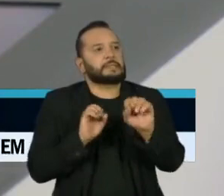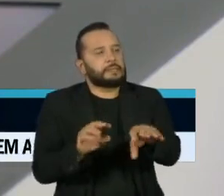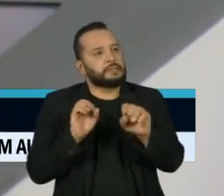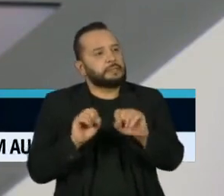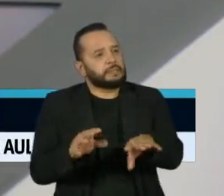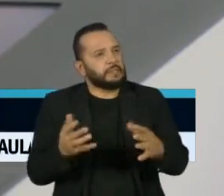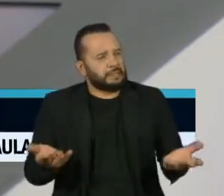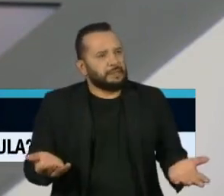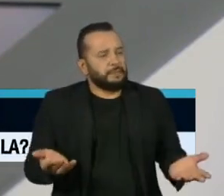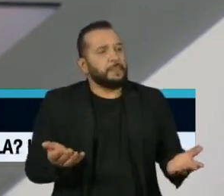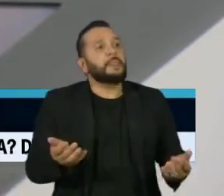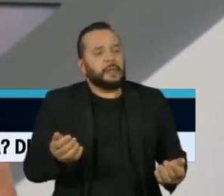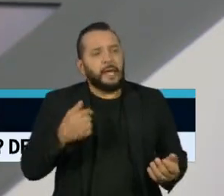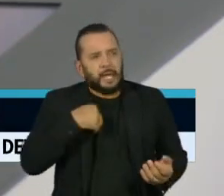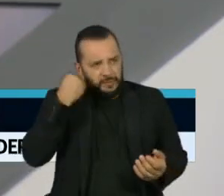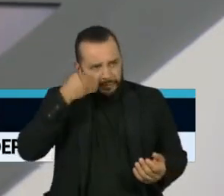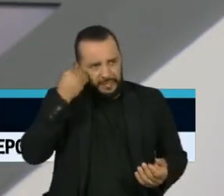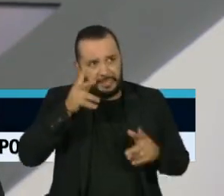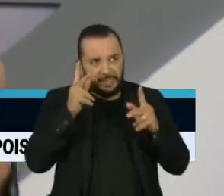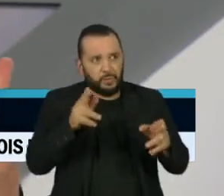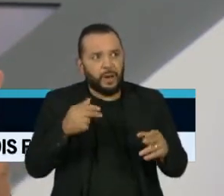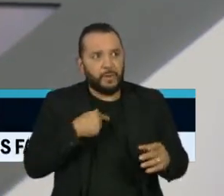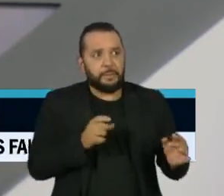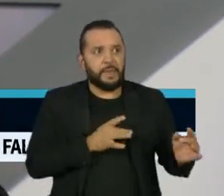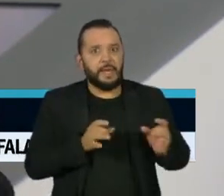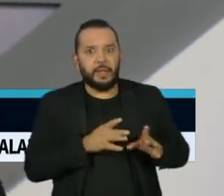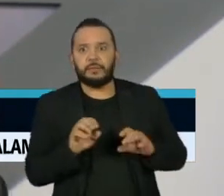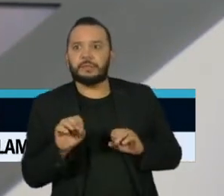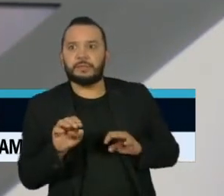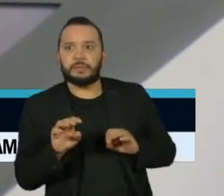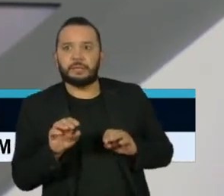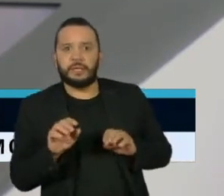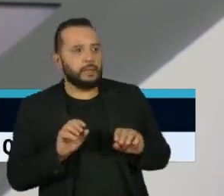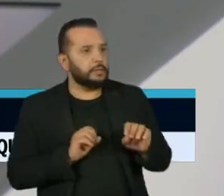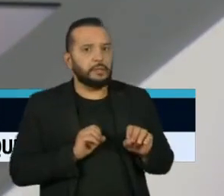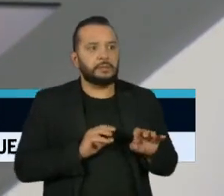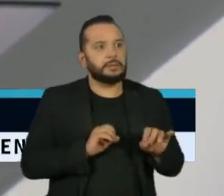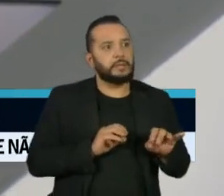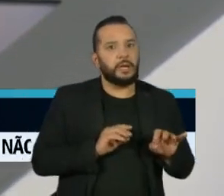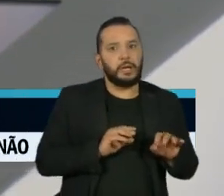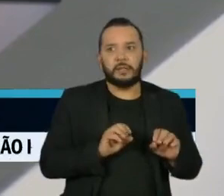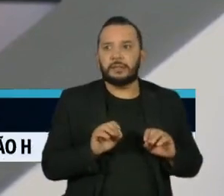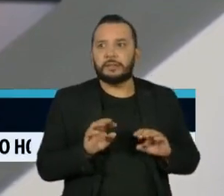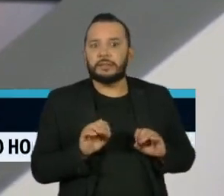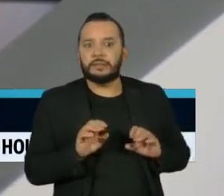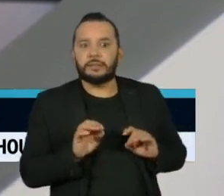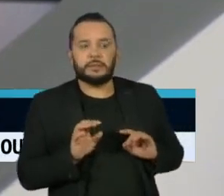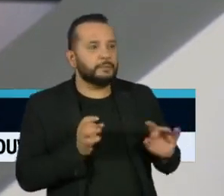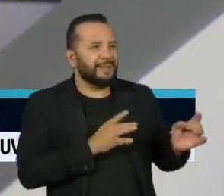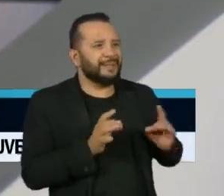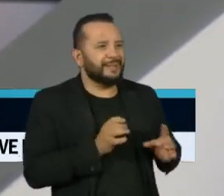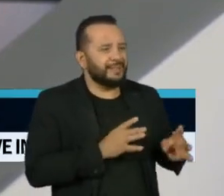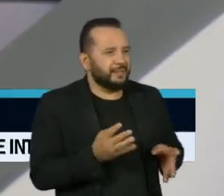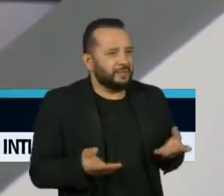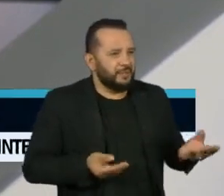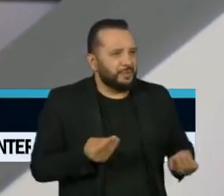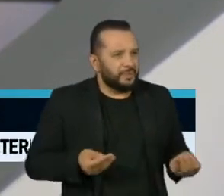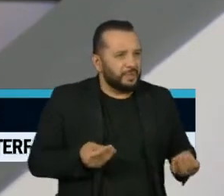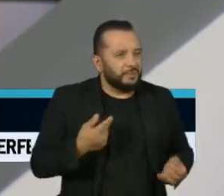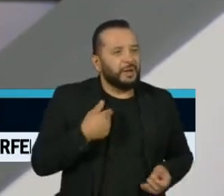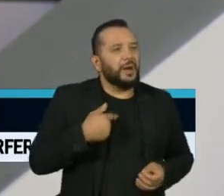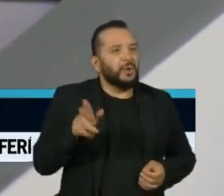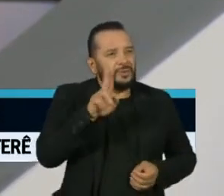aula e ficava com medo de usar determinadas palavras. Quer dizer, as universidades brasileiras